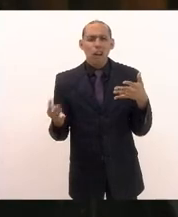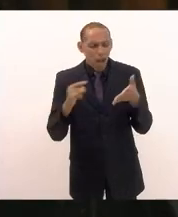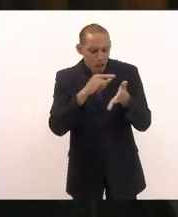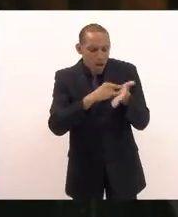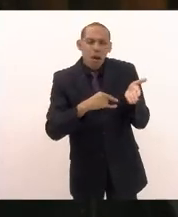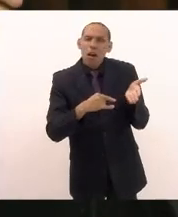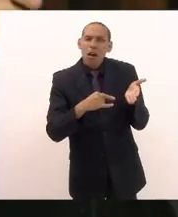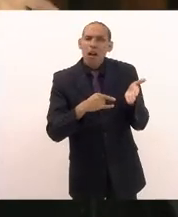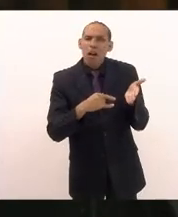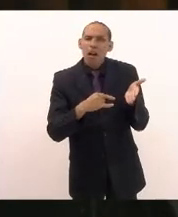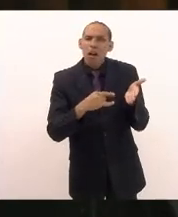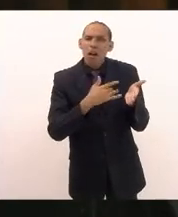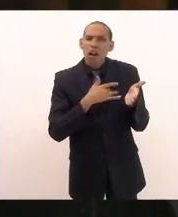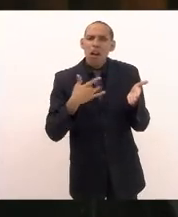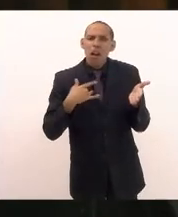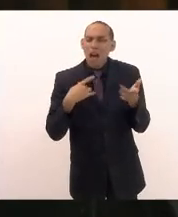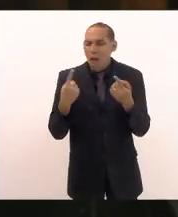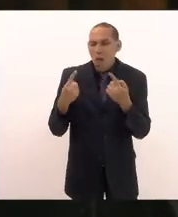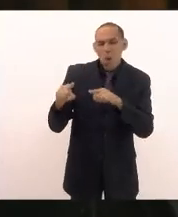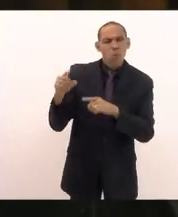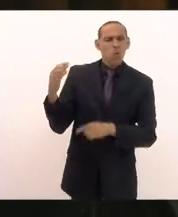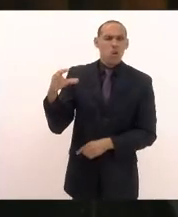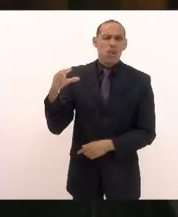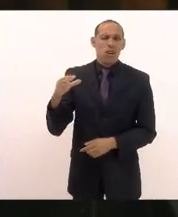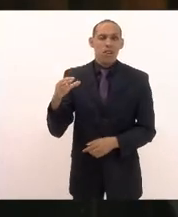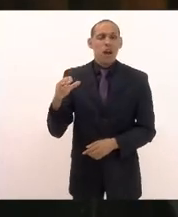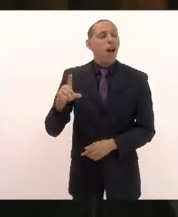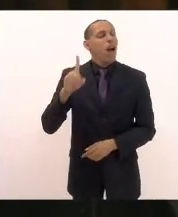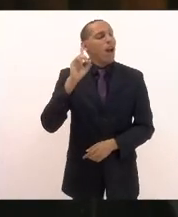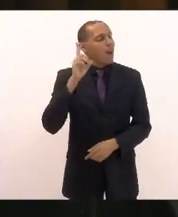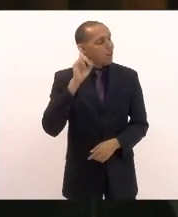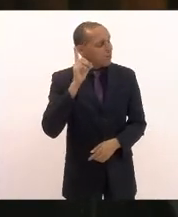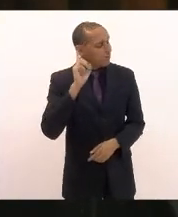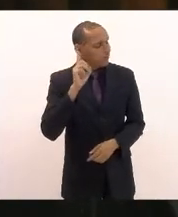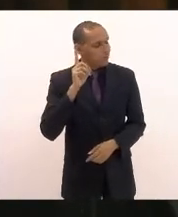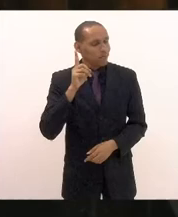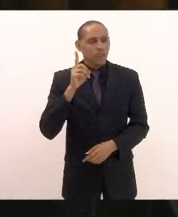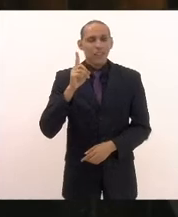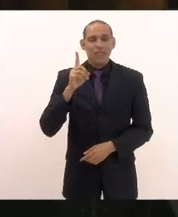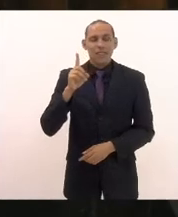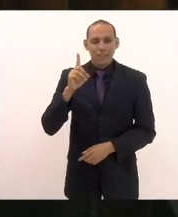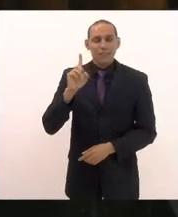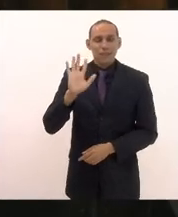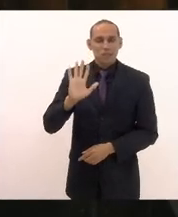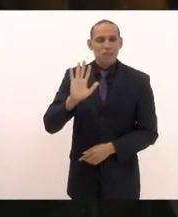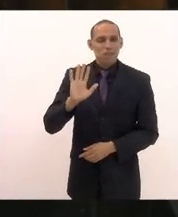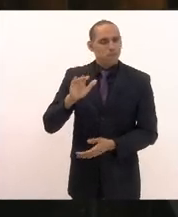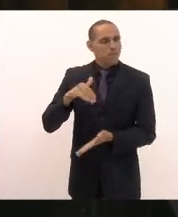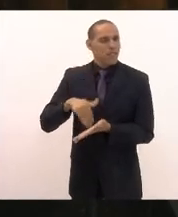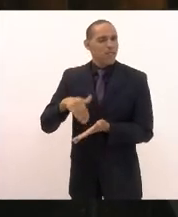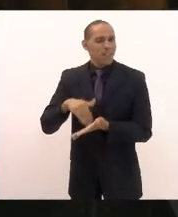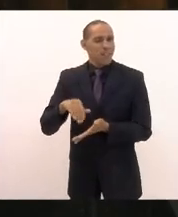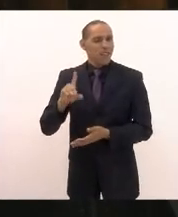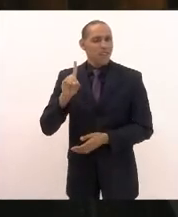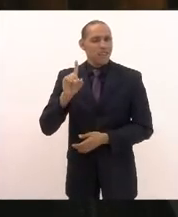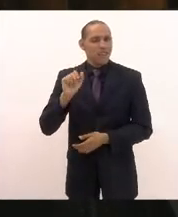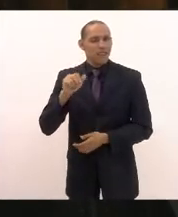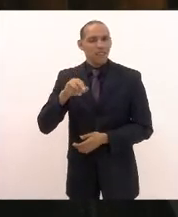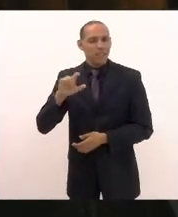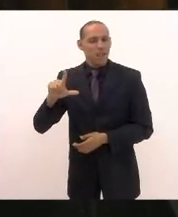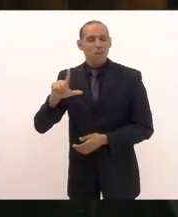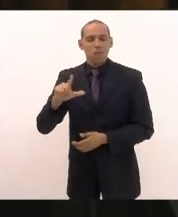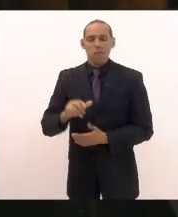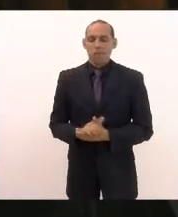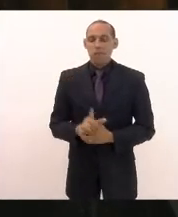passaporte anticientífico. Aliás, deputado, aliás, secretário Daniel Sorães,